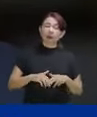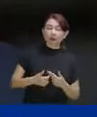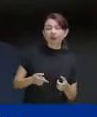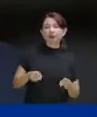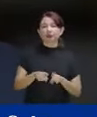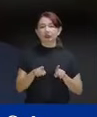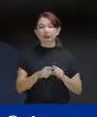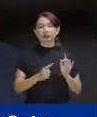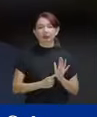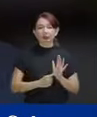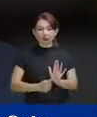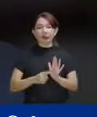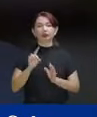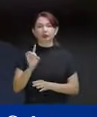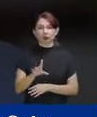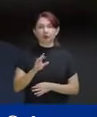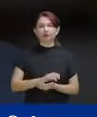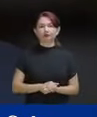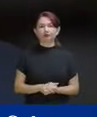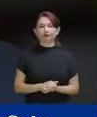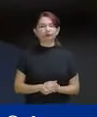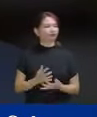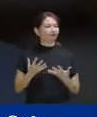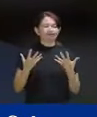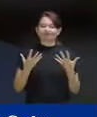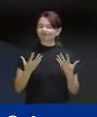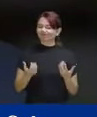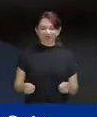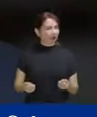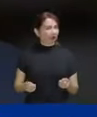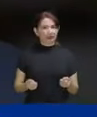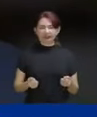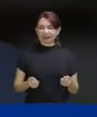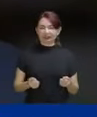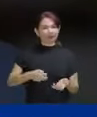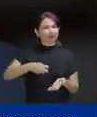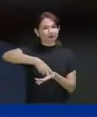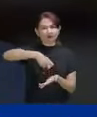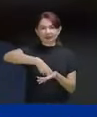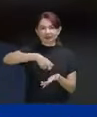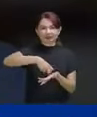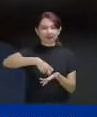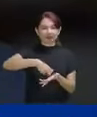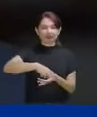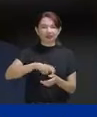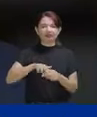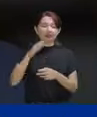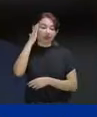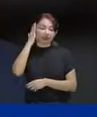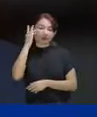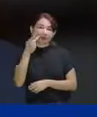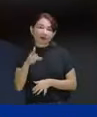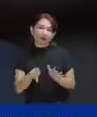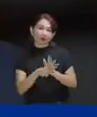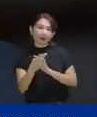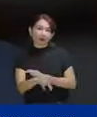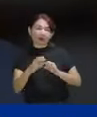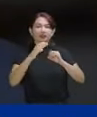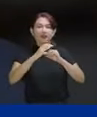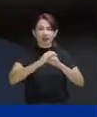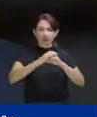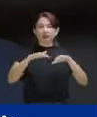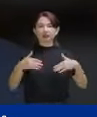inequivocamente demonstrado tão somente o descontentamento com a sanção imposta e com o entendimento adotado por esta Corte. Então,